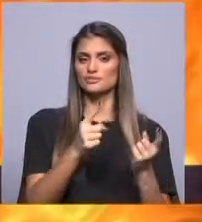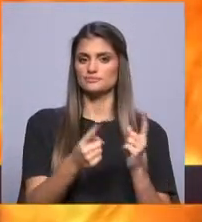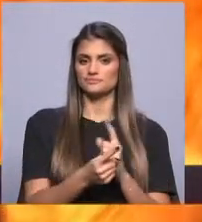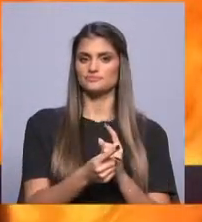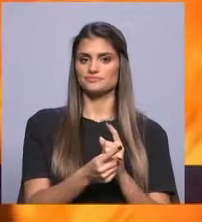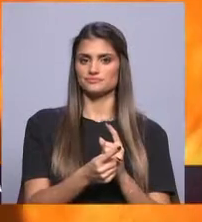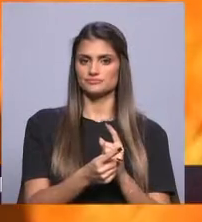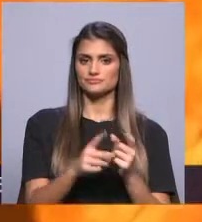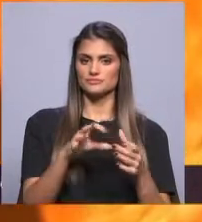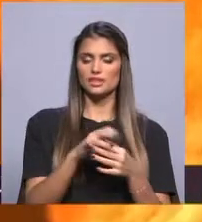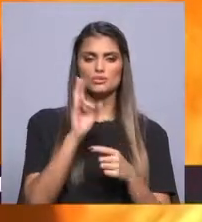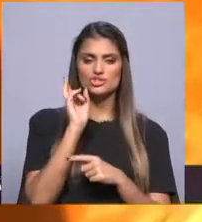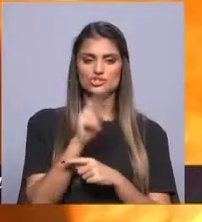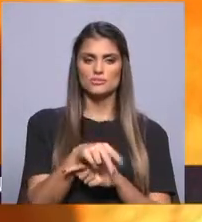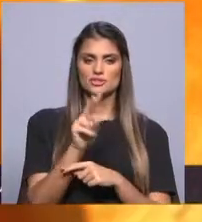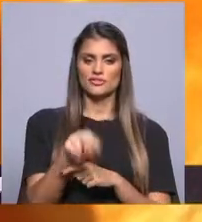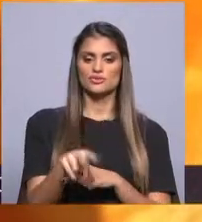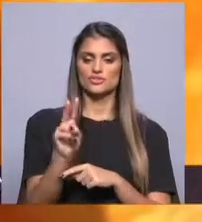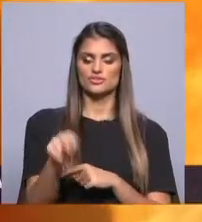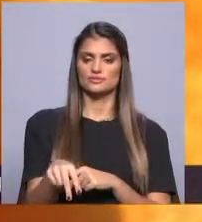acordo com estas observações. Ou seja,